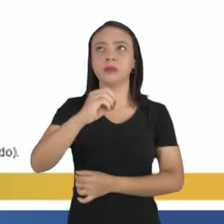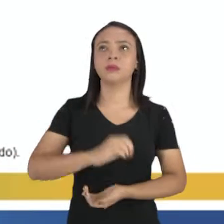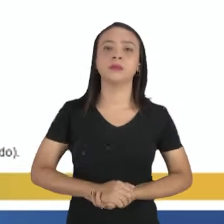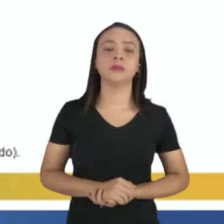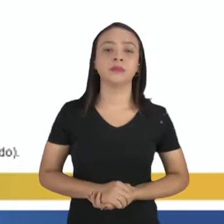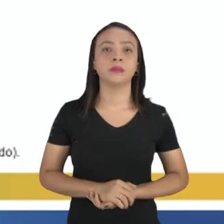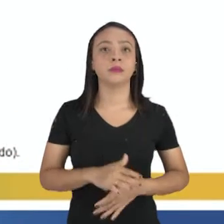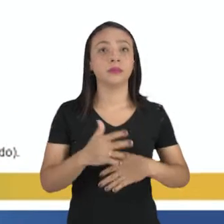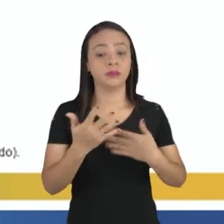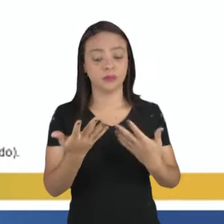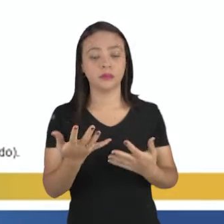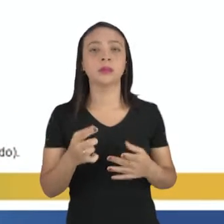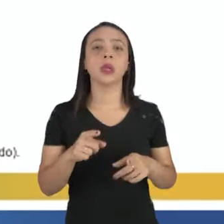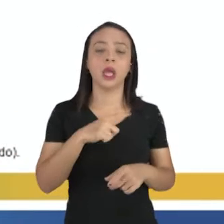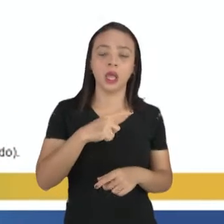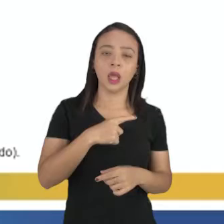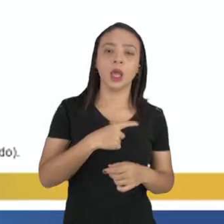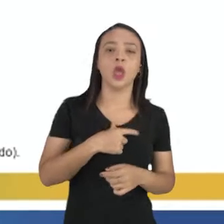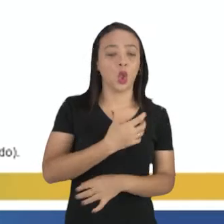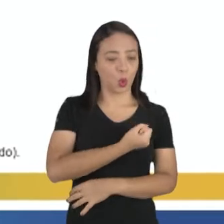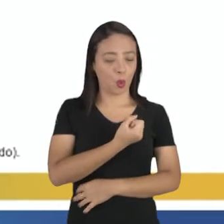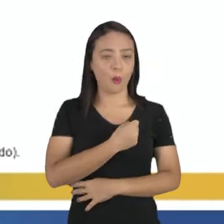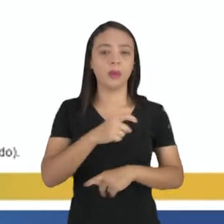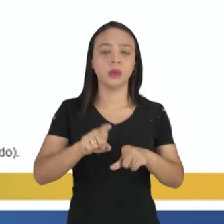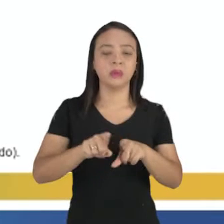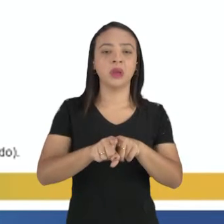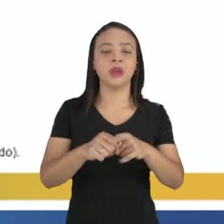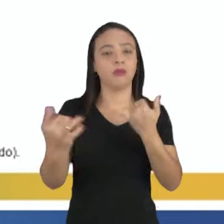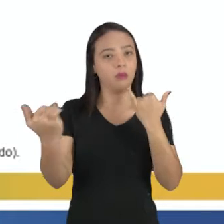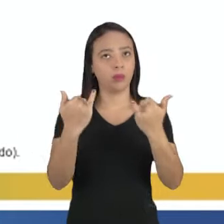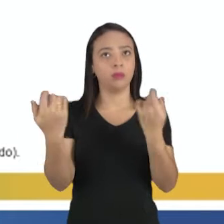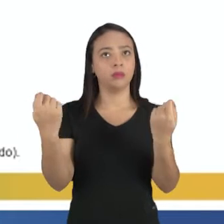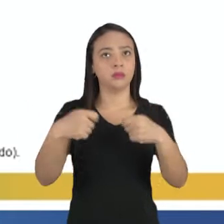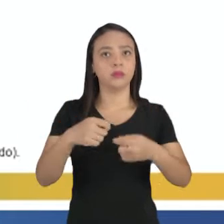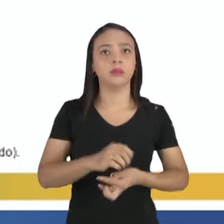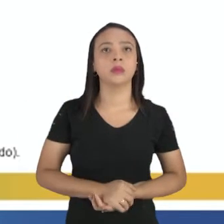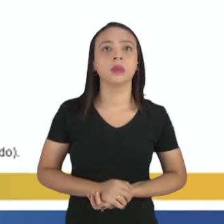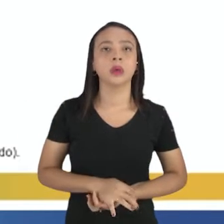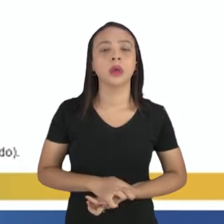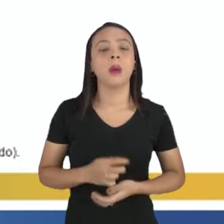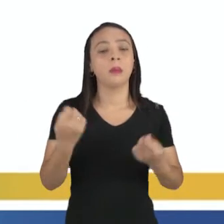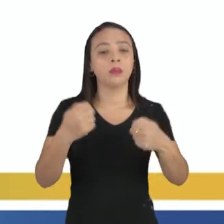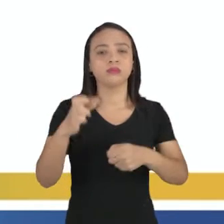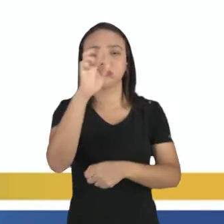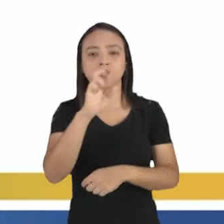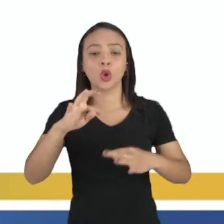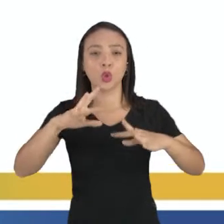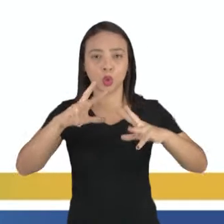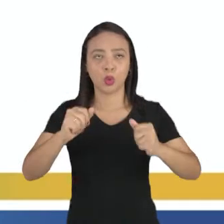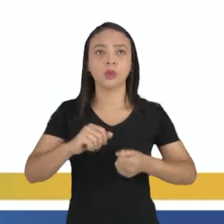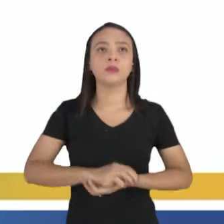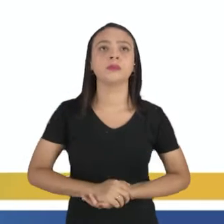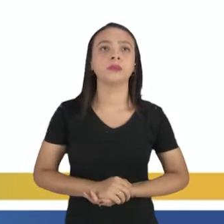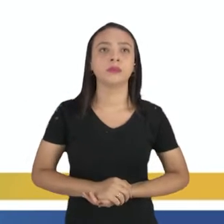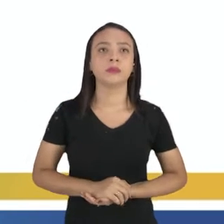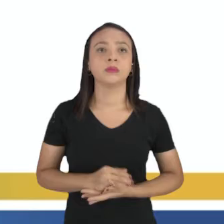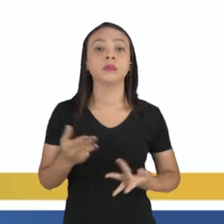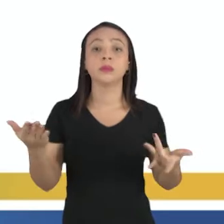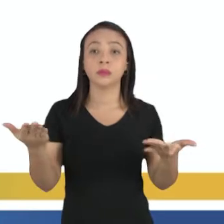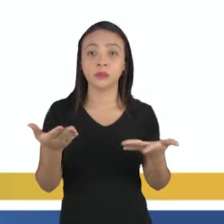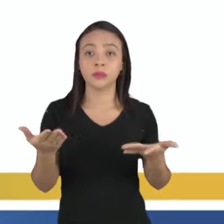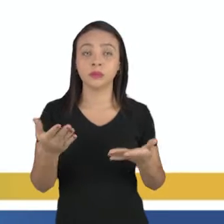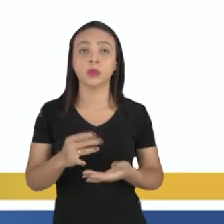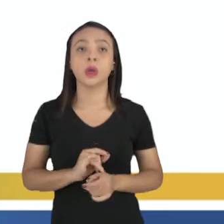aqui, as outras informações. Então você consegue aí observar todo este cartaz. Aí vamos lá para o